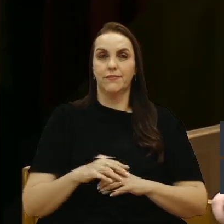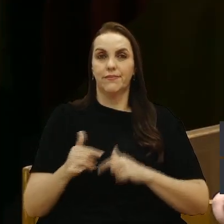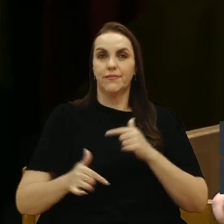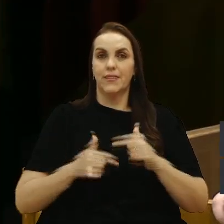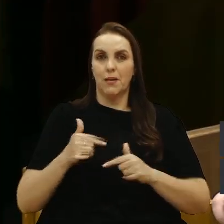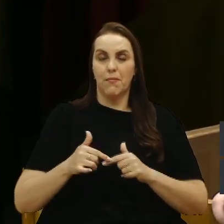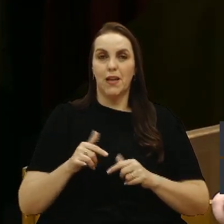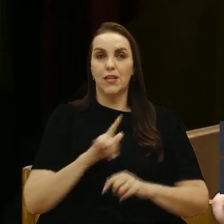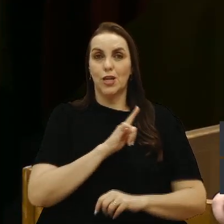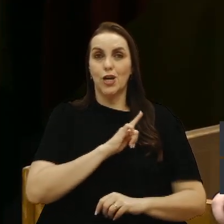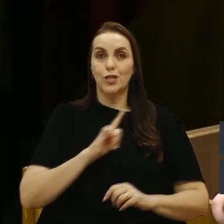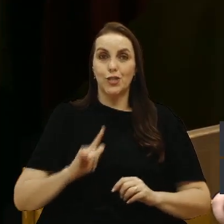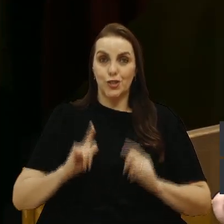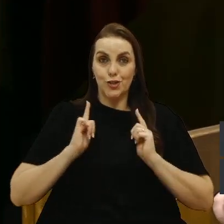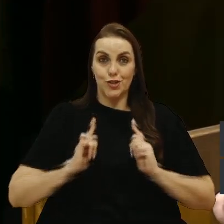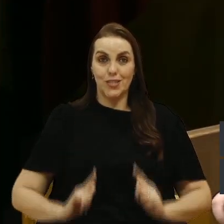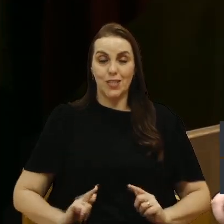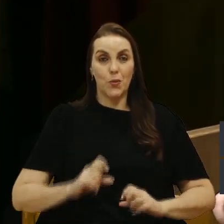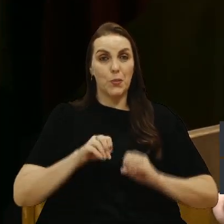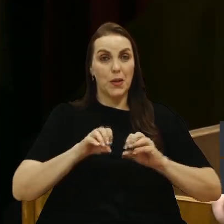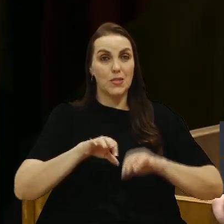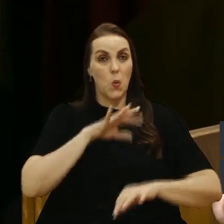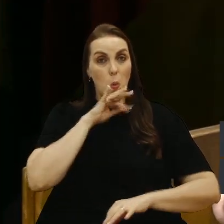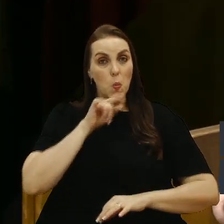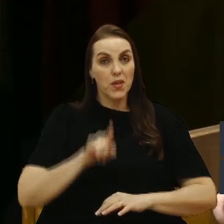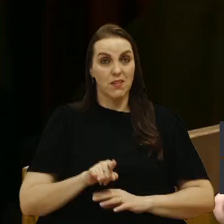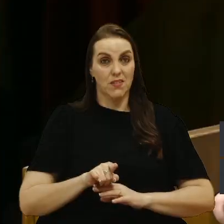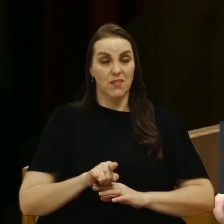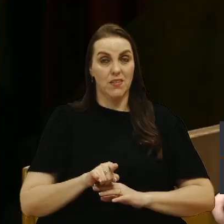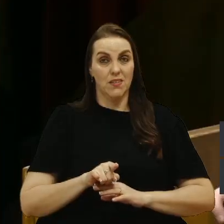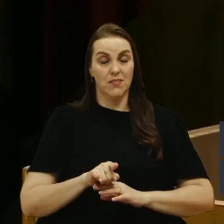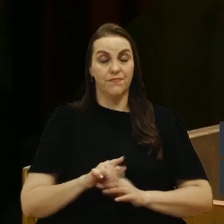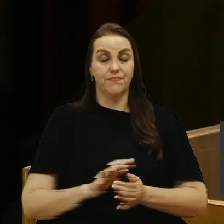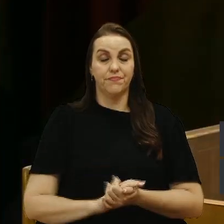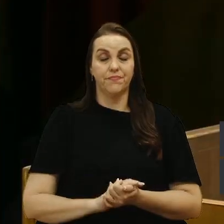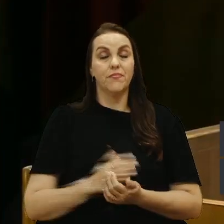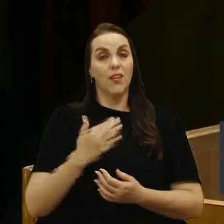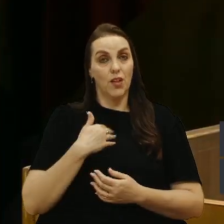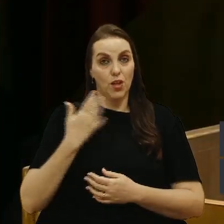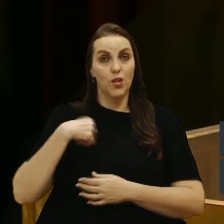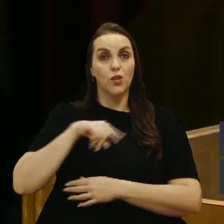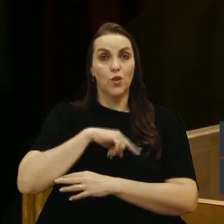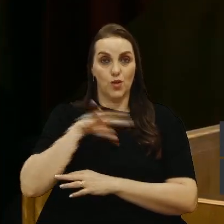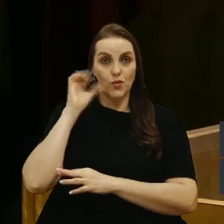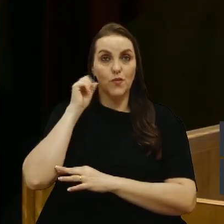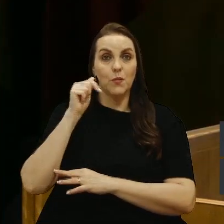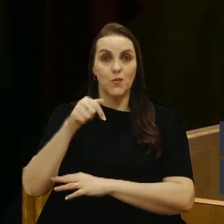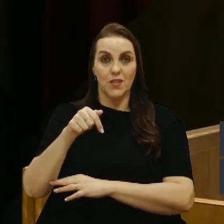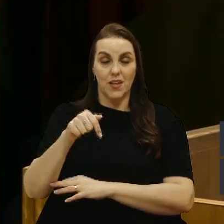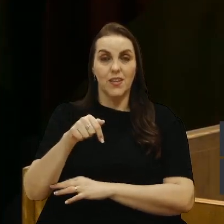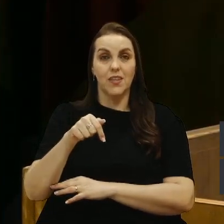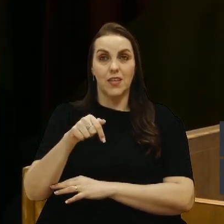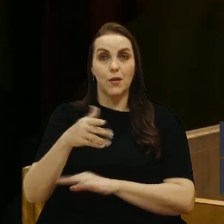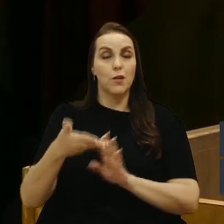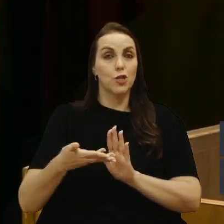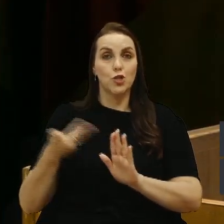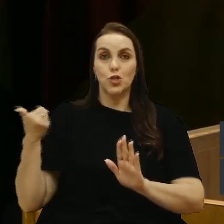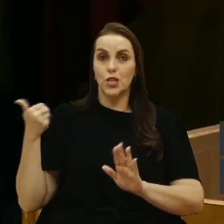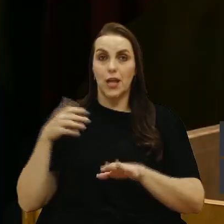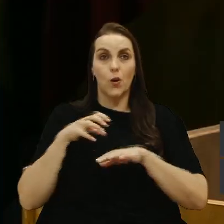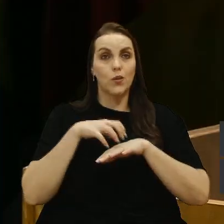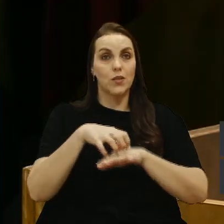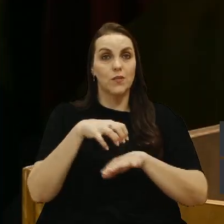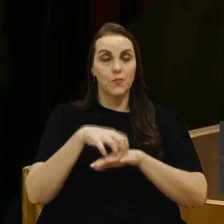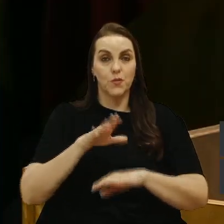gestão da educação seja tão ruim, vereadora Andressa. Nós ouvimos aqui, vereador Lucas, que a supressão do transporte para aqueles que tinham mais